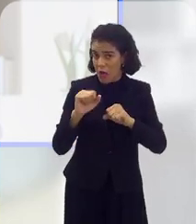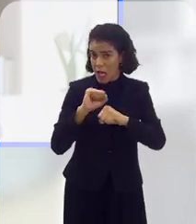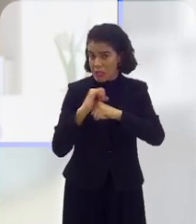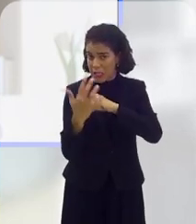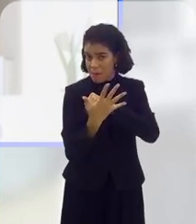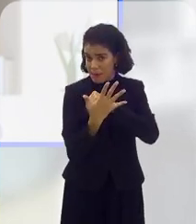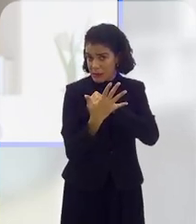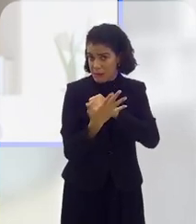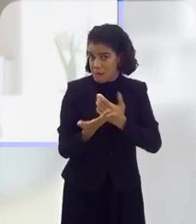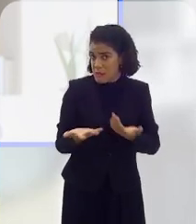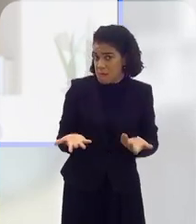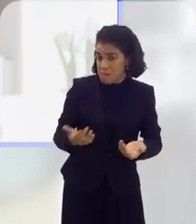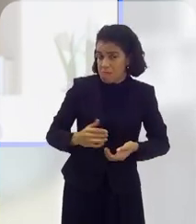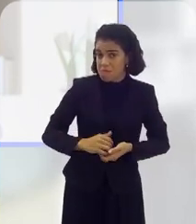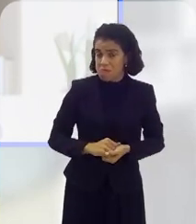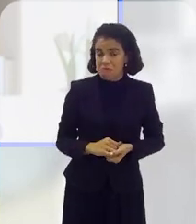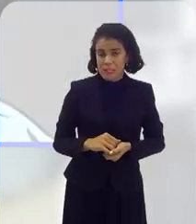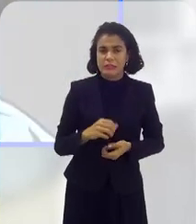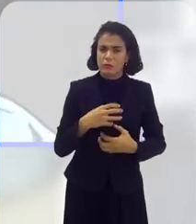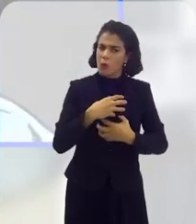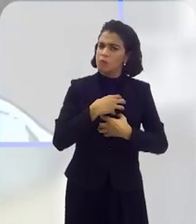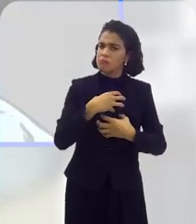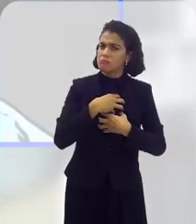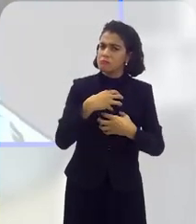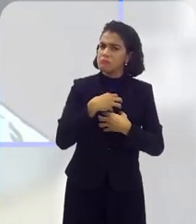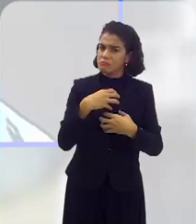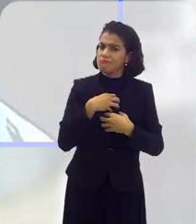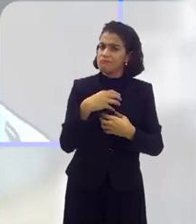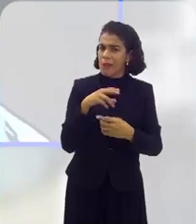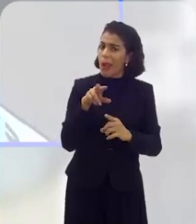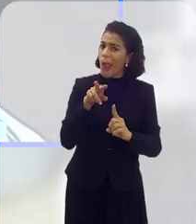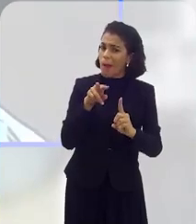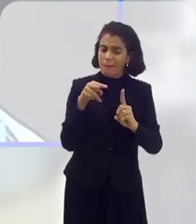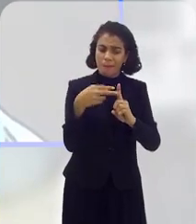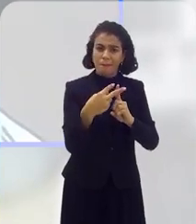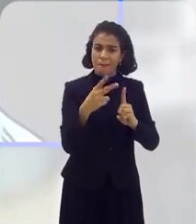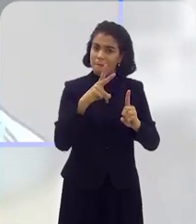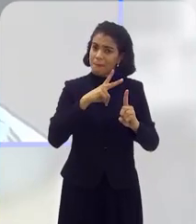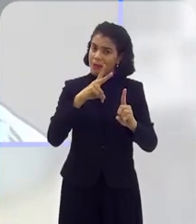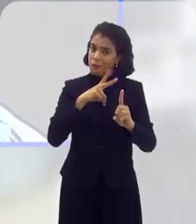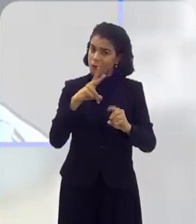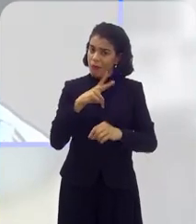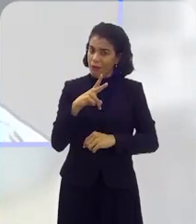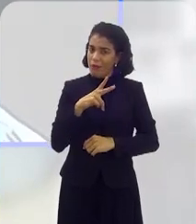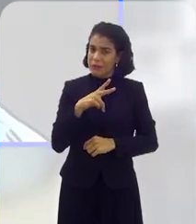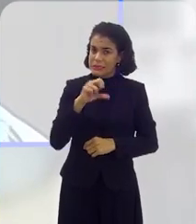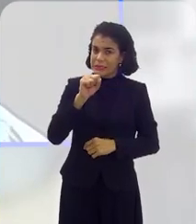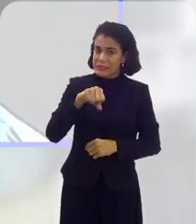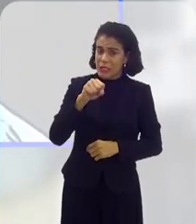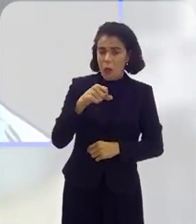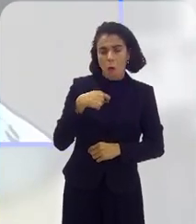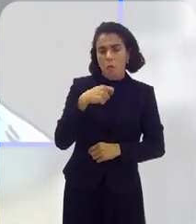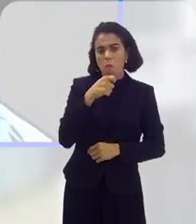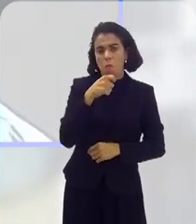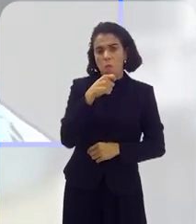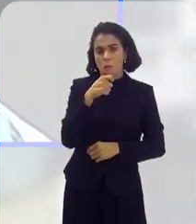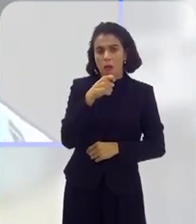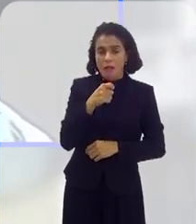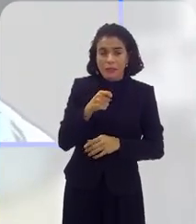possa ter favorecido isso? Eu sinto, por observação pessoal, eu não tenho acesso a uma